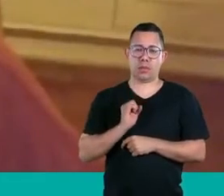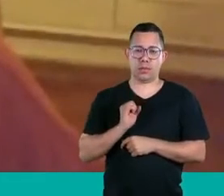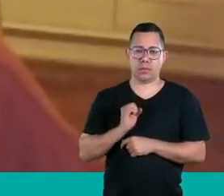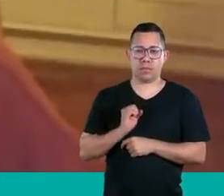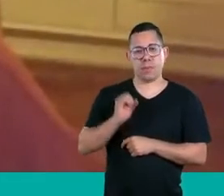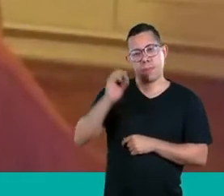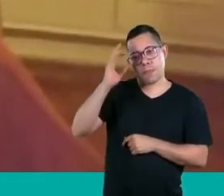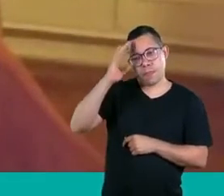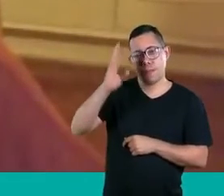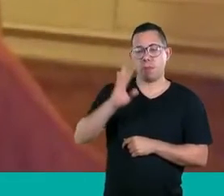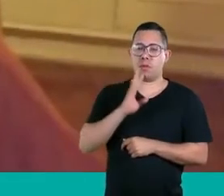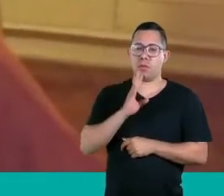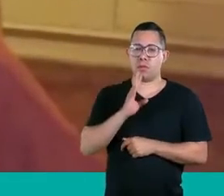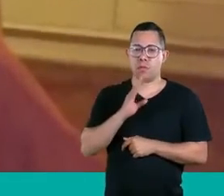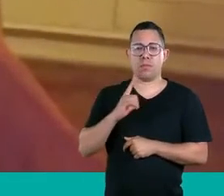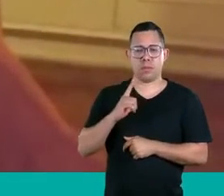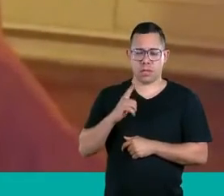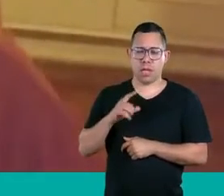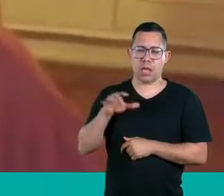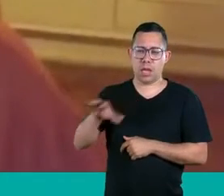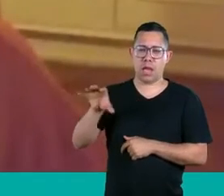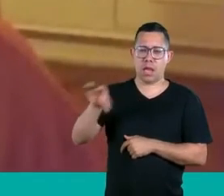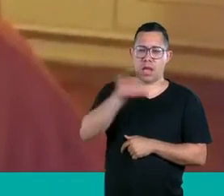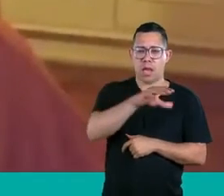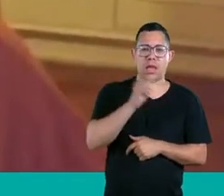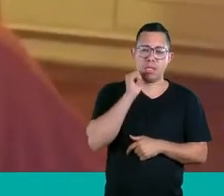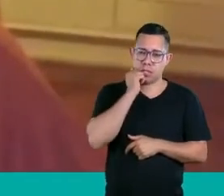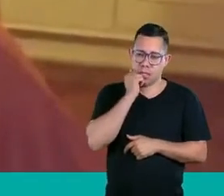em diversas áreas, né, da ciência,